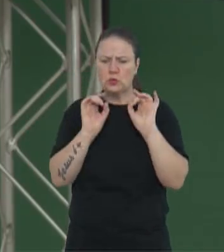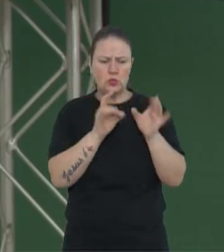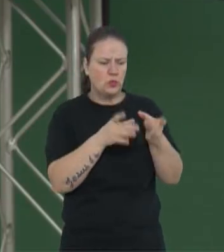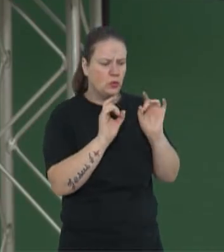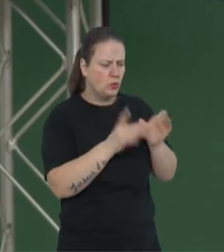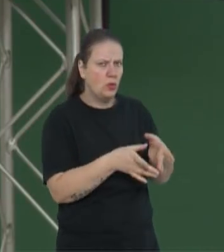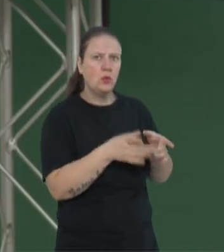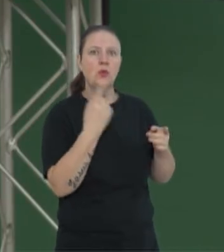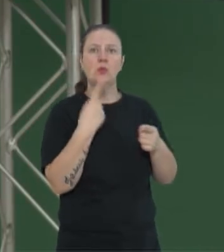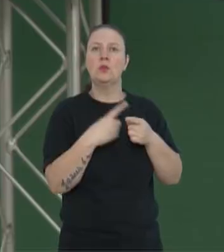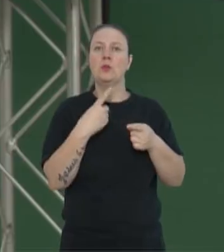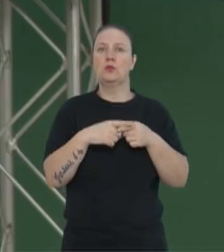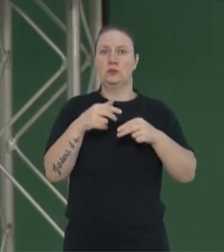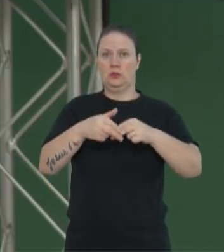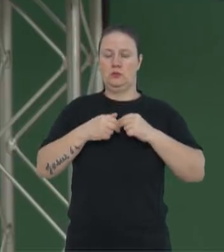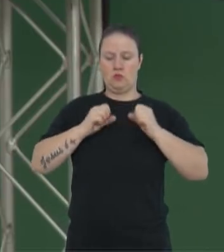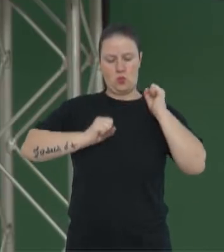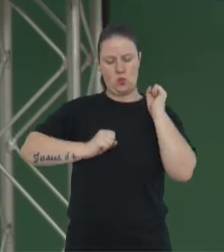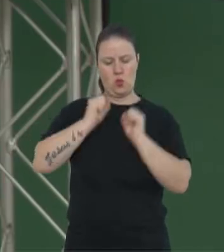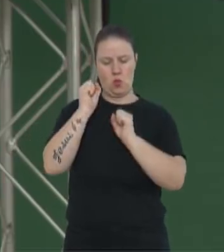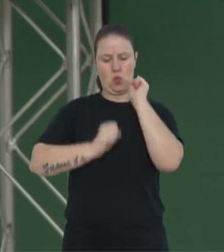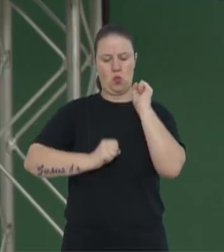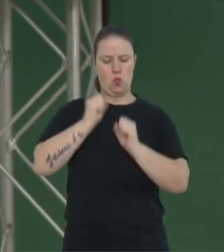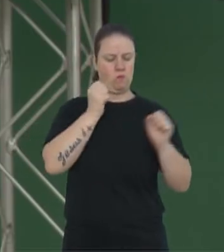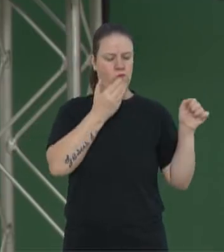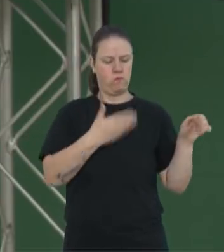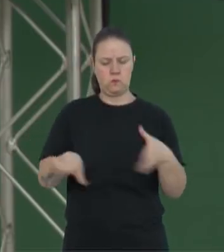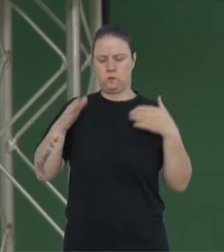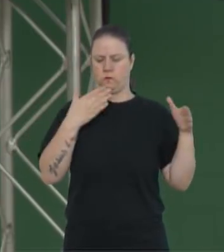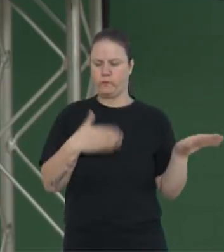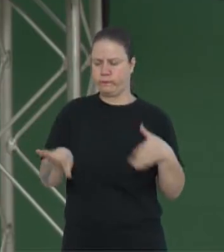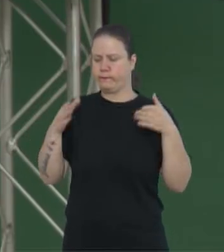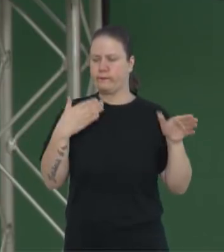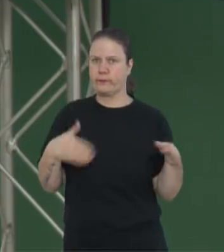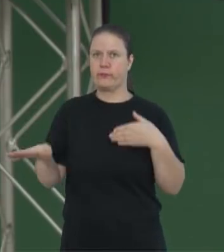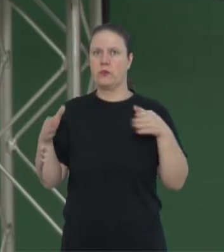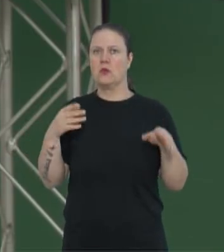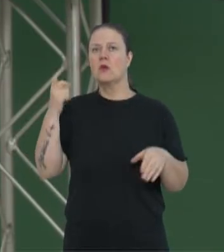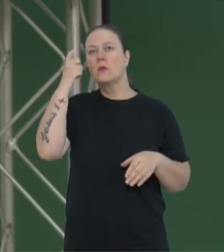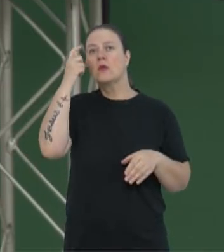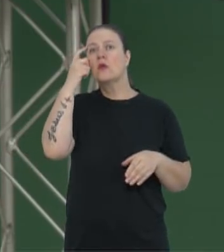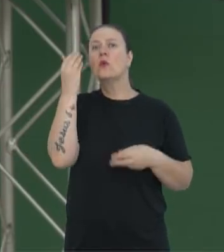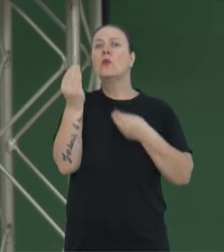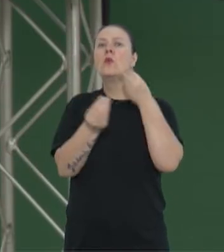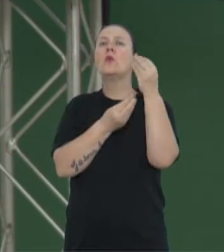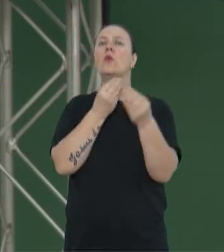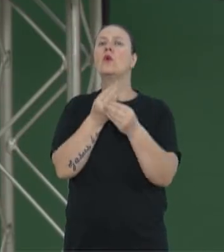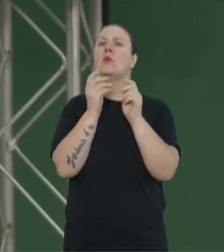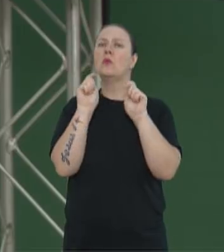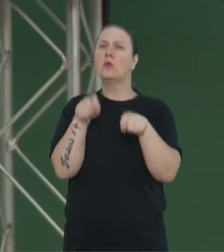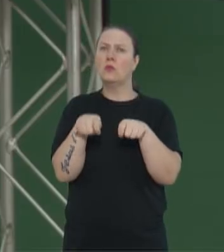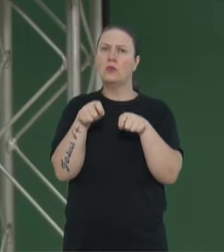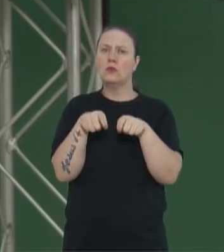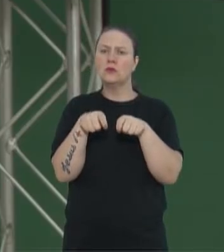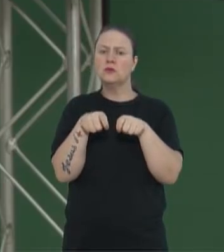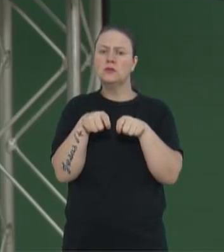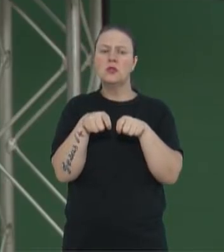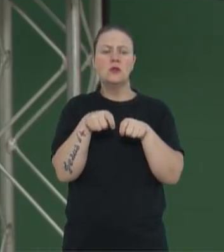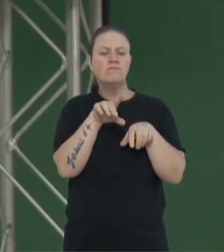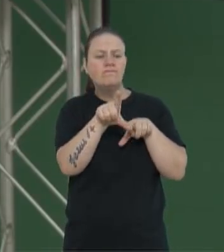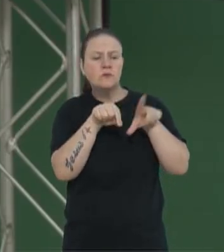fábrica, dessa produção em alta escala, e começaram a pensar como que poderiam incorporá-lo ao trabalho de